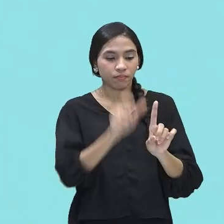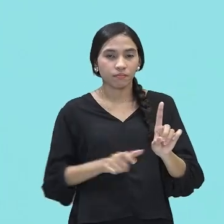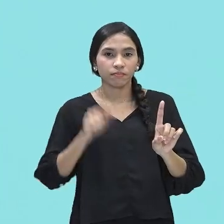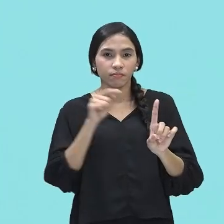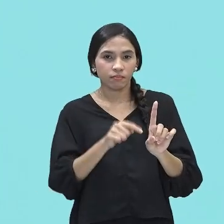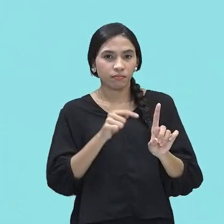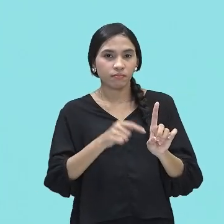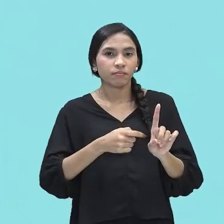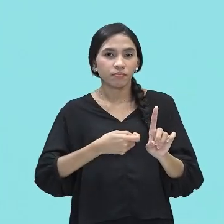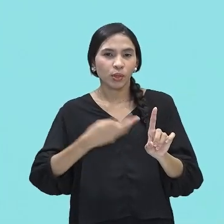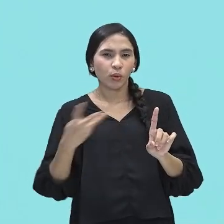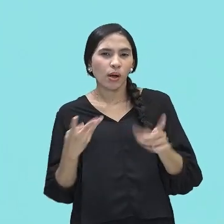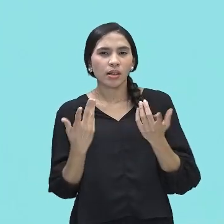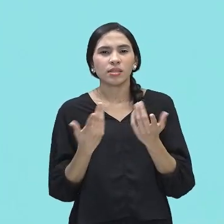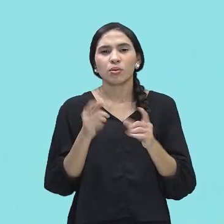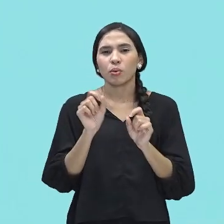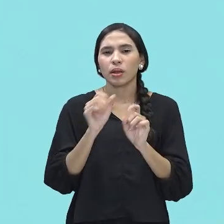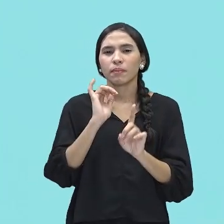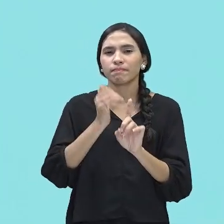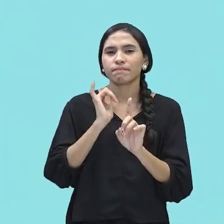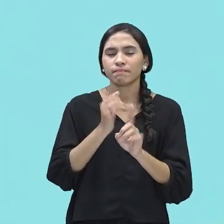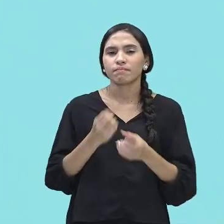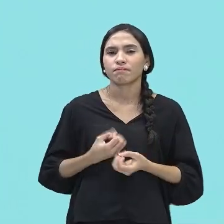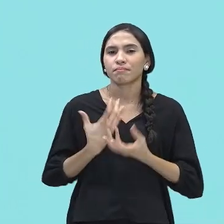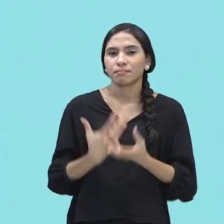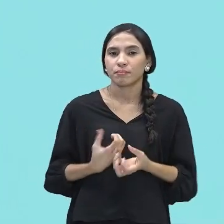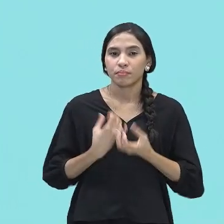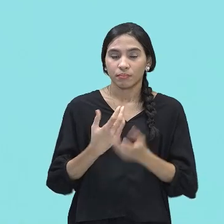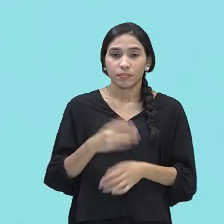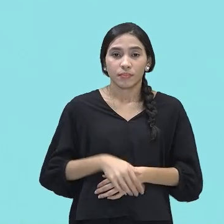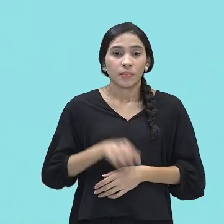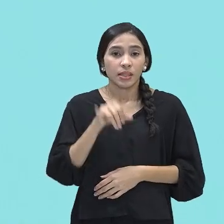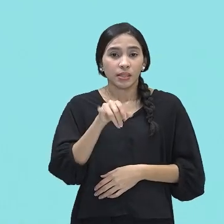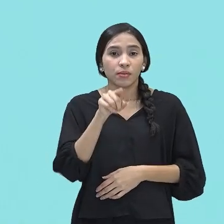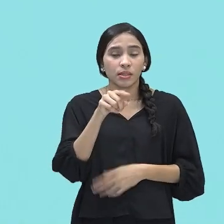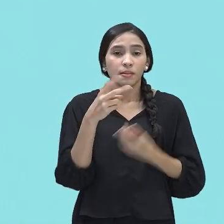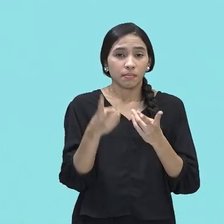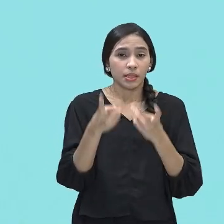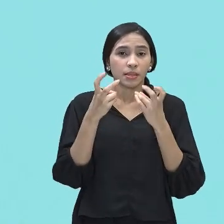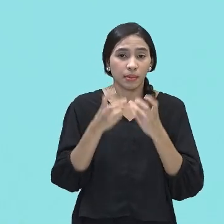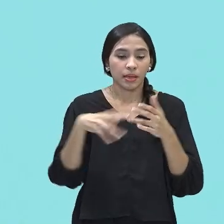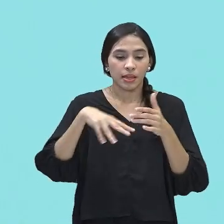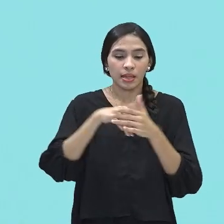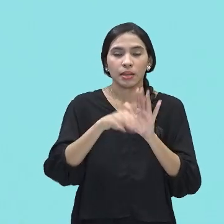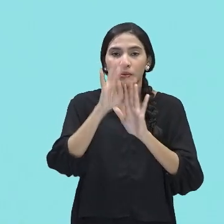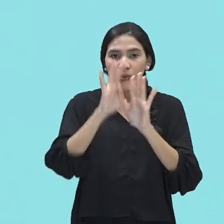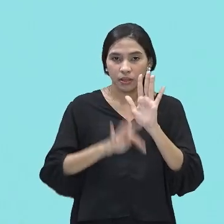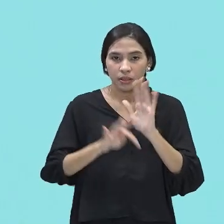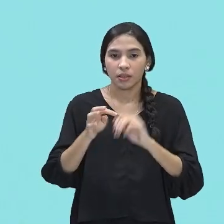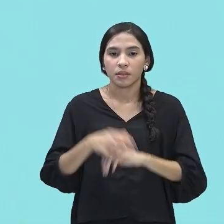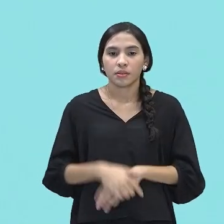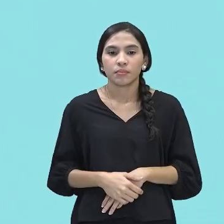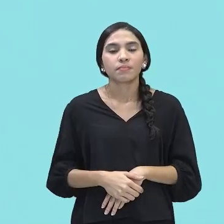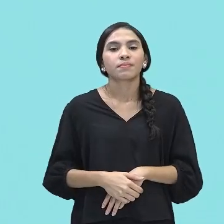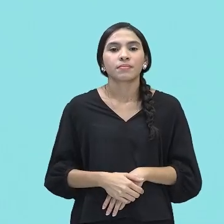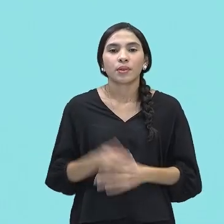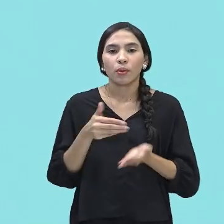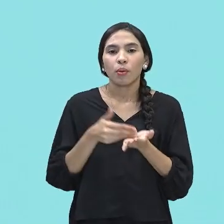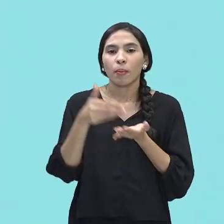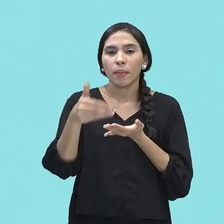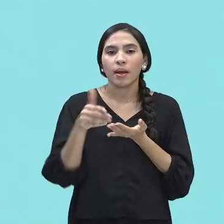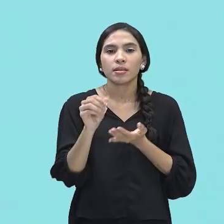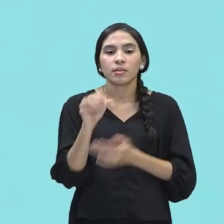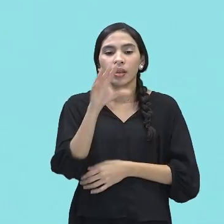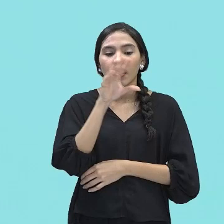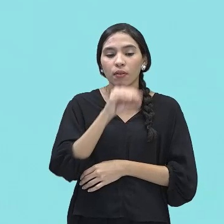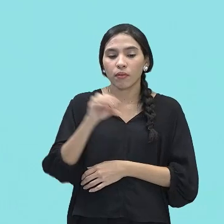quase ao lirismo, uma poesia, certo? E se vocês perceberem no texto aí que foi lido, começa com a voz